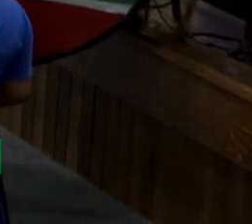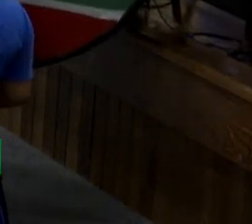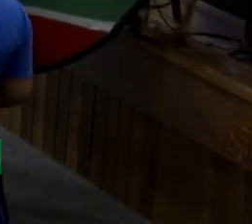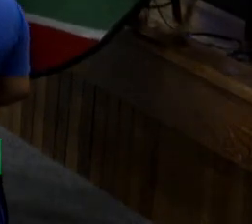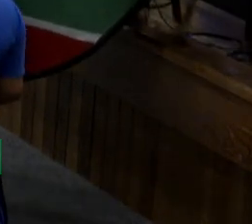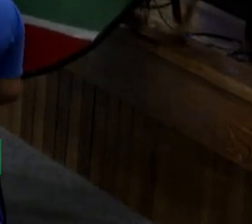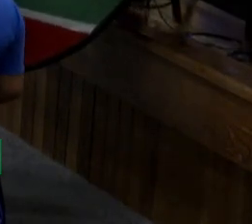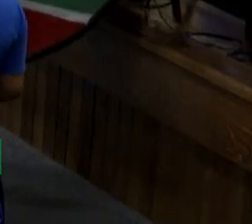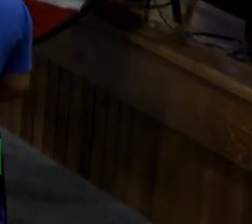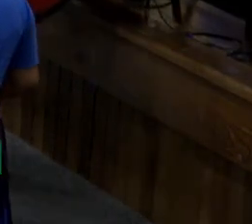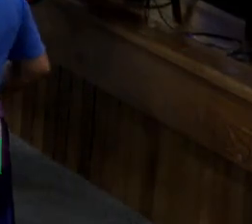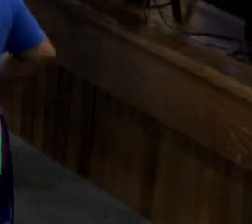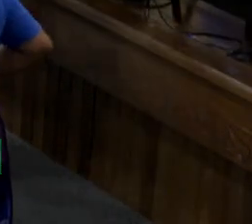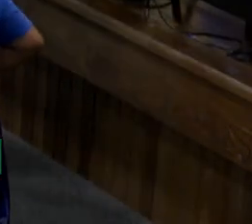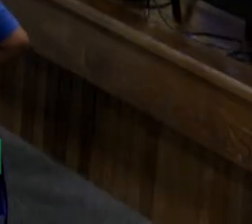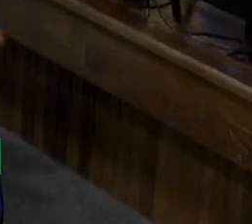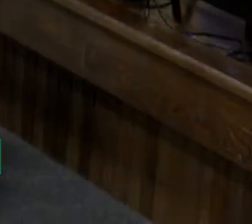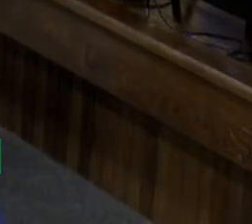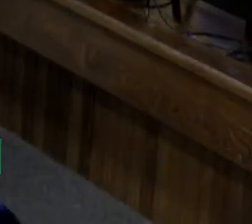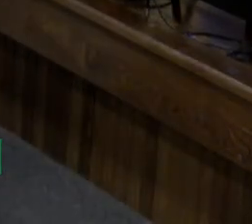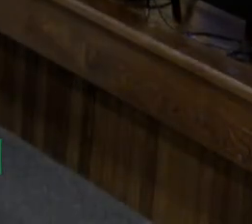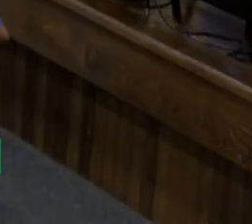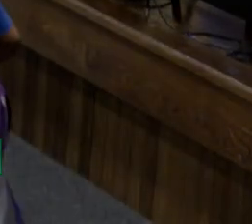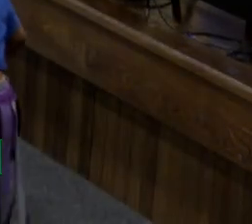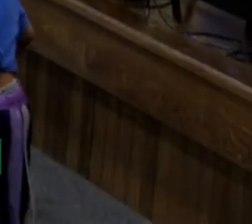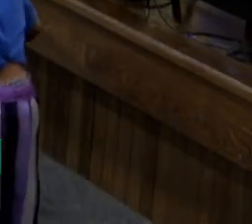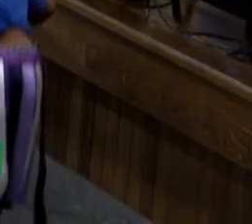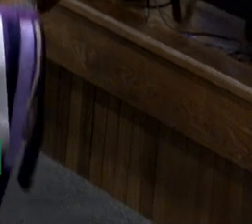ele vai passar.